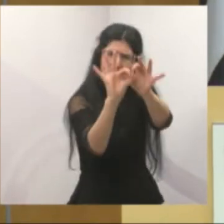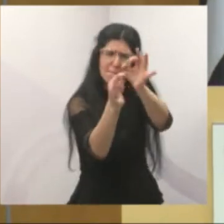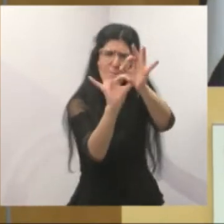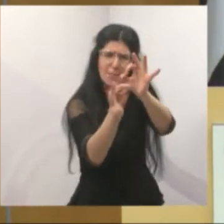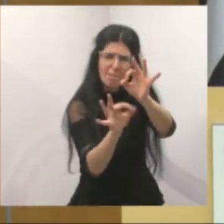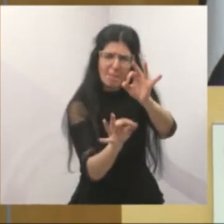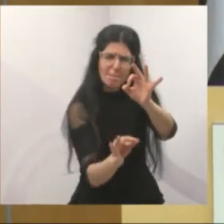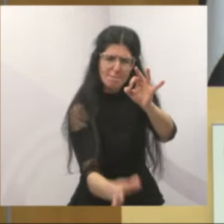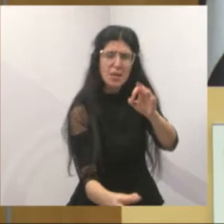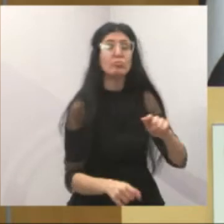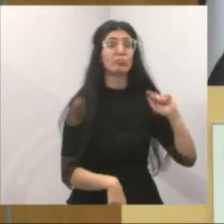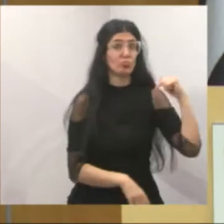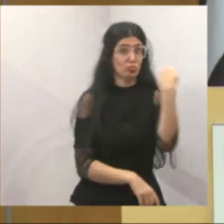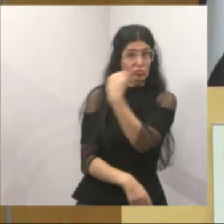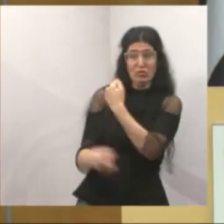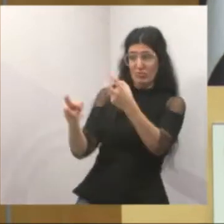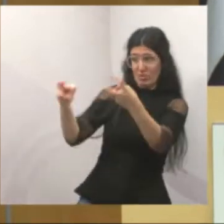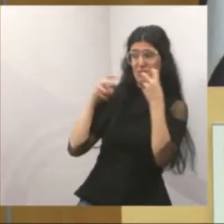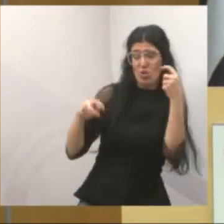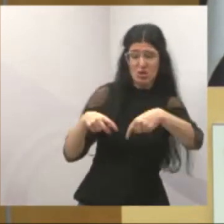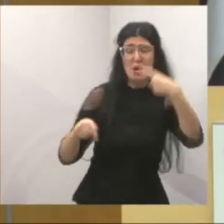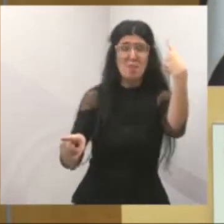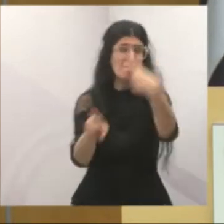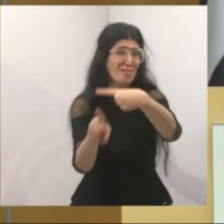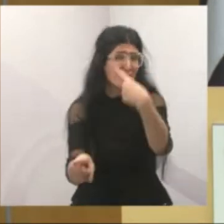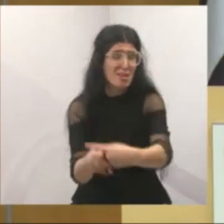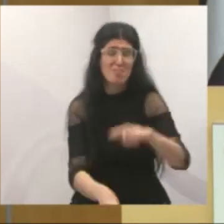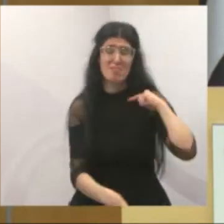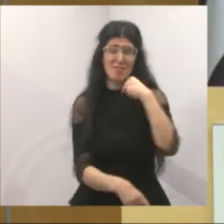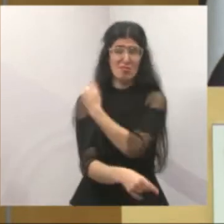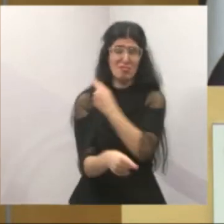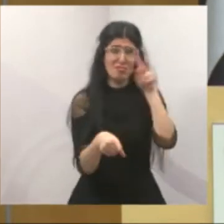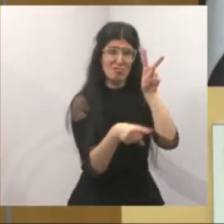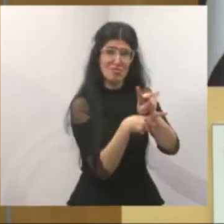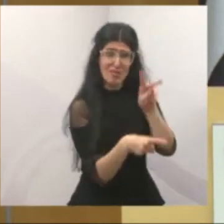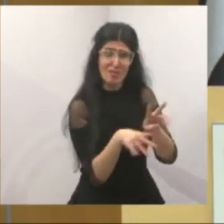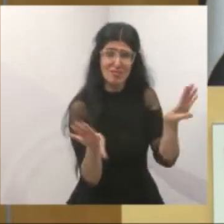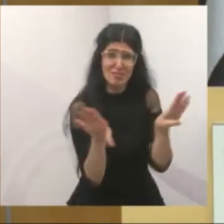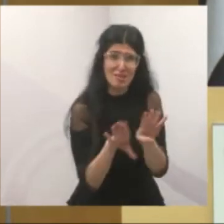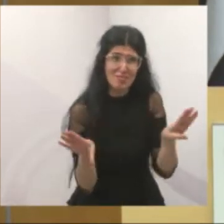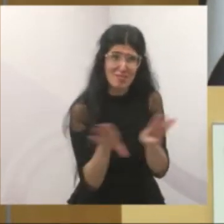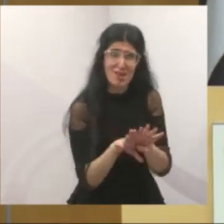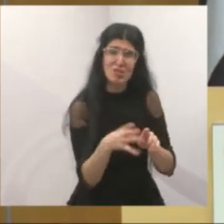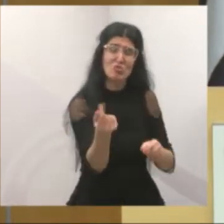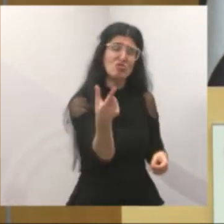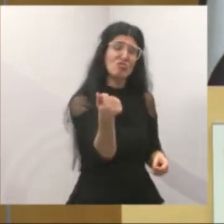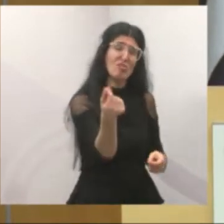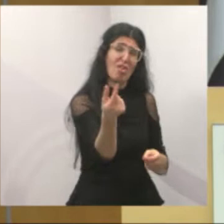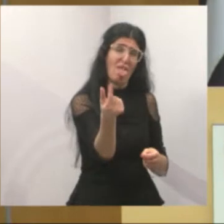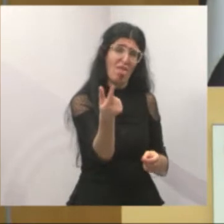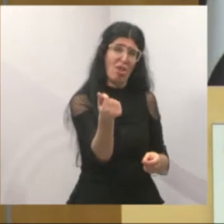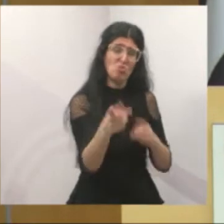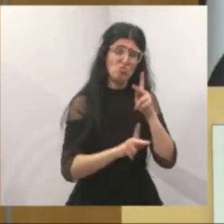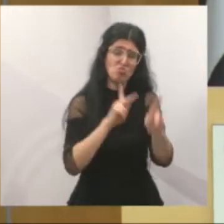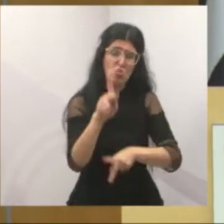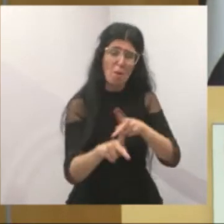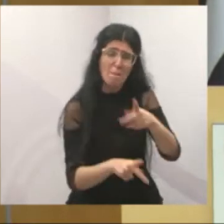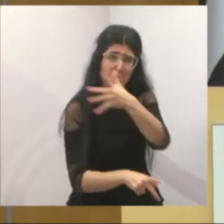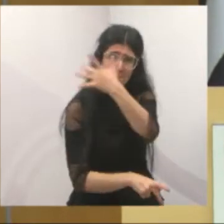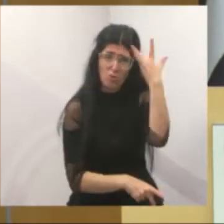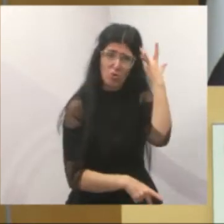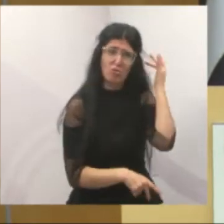nós estamos aqui para quê? Para a gente cuidar também do dinheiro público,